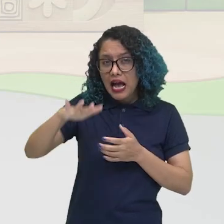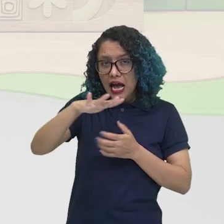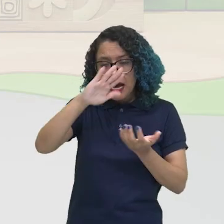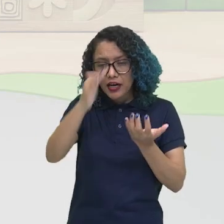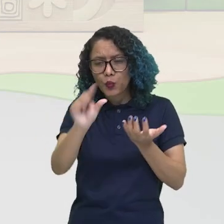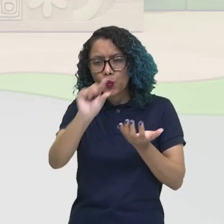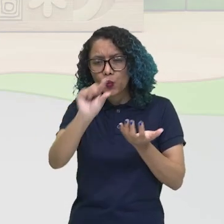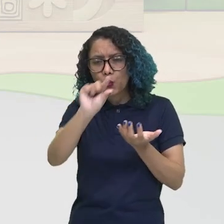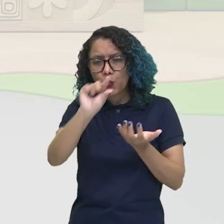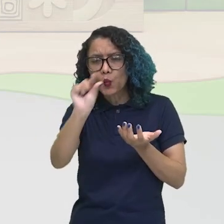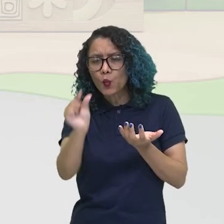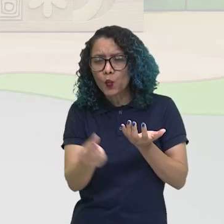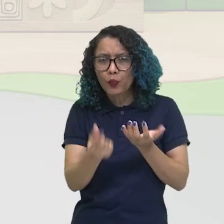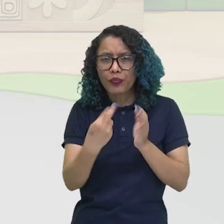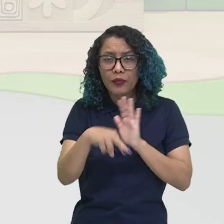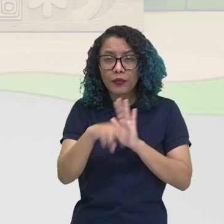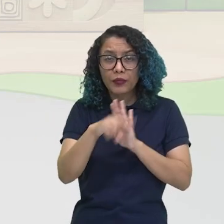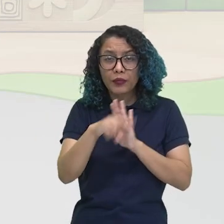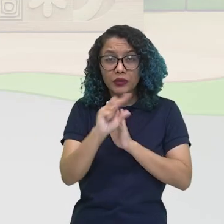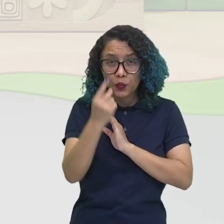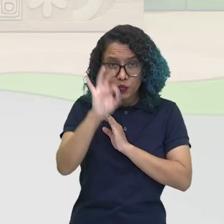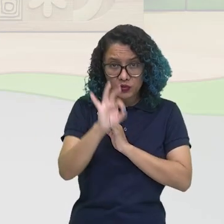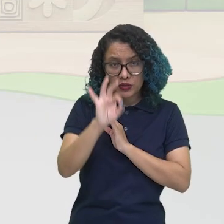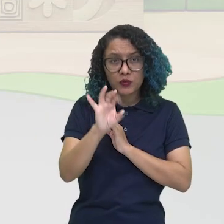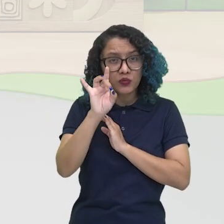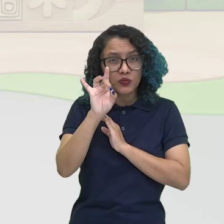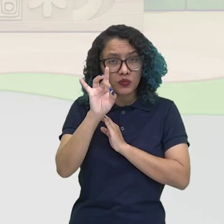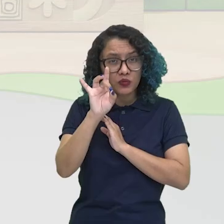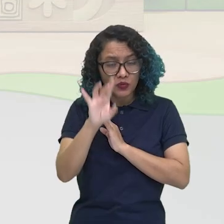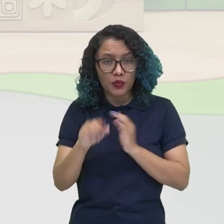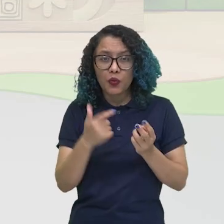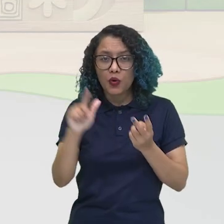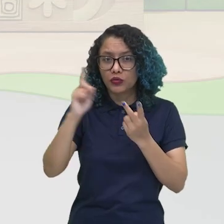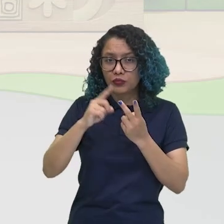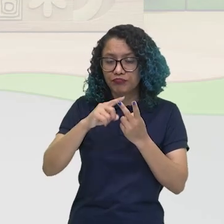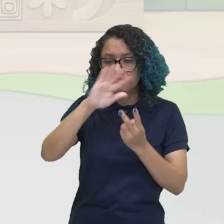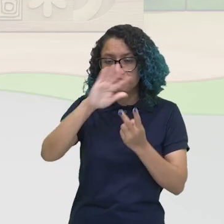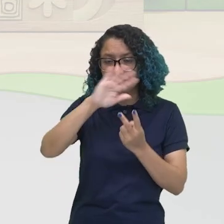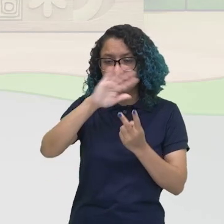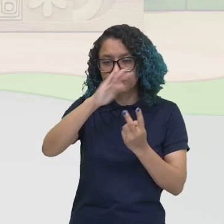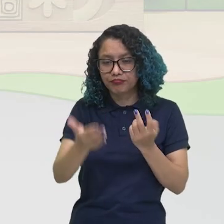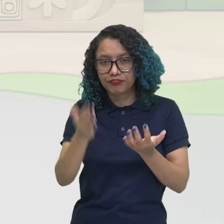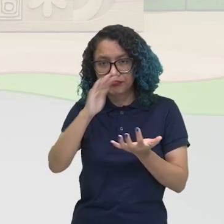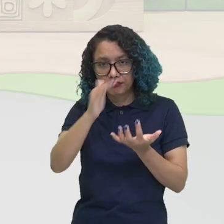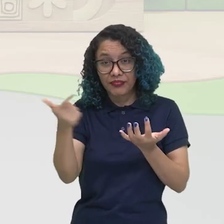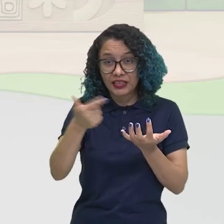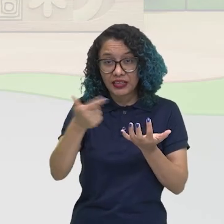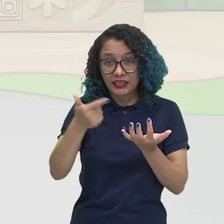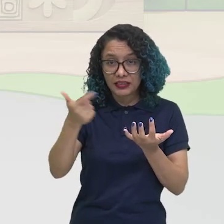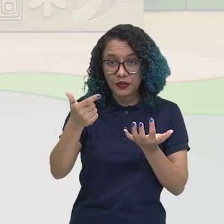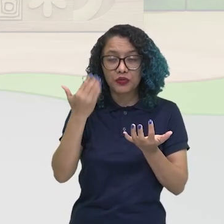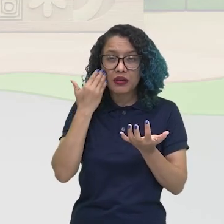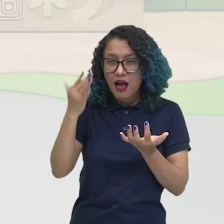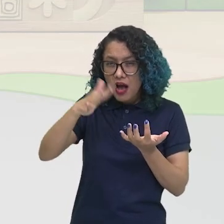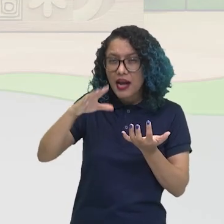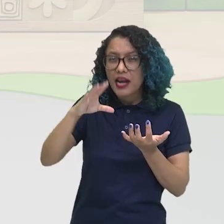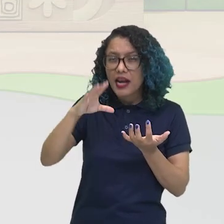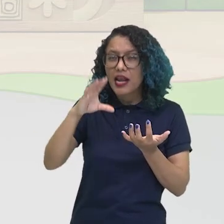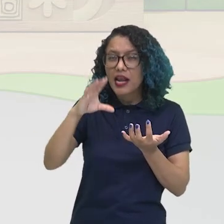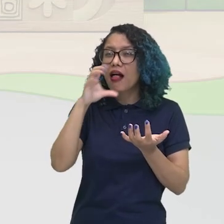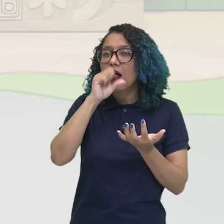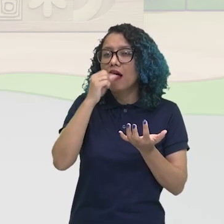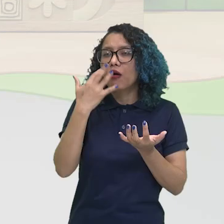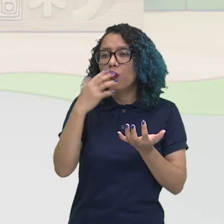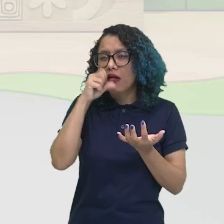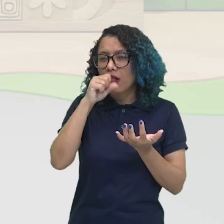fina, representando 1%. Nós vamos ter o manto, que é essa parte mais laranja, certo?